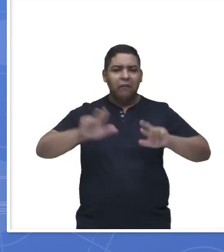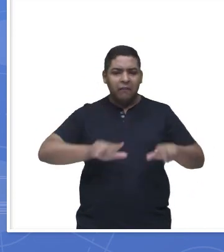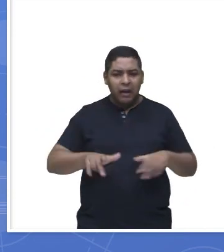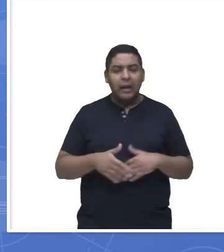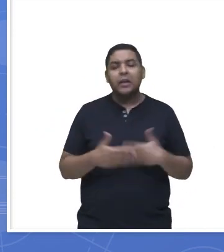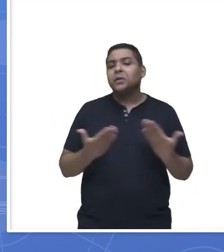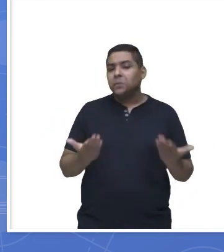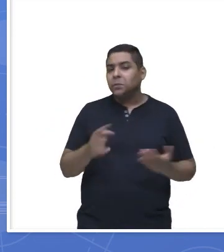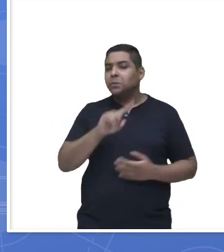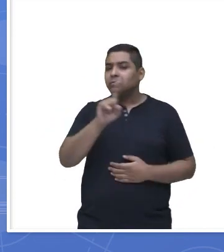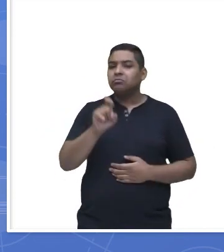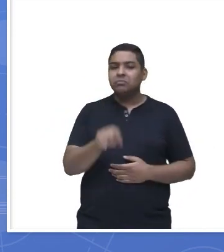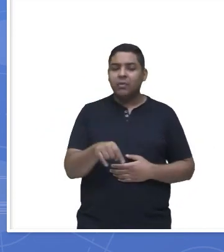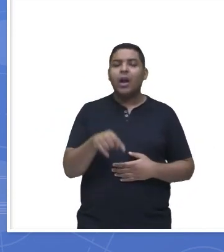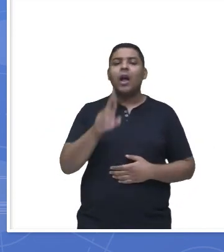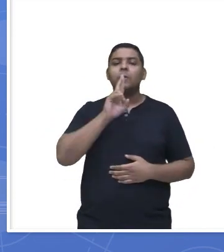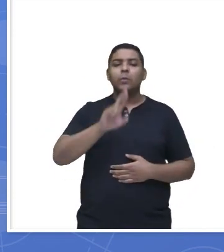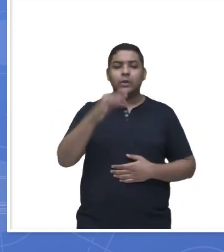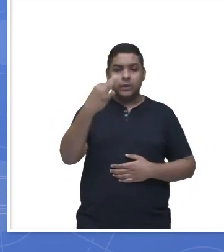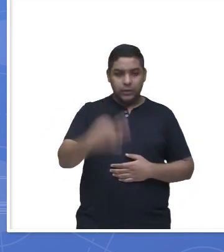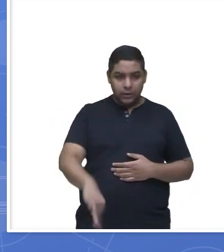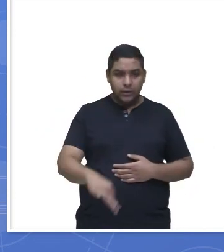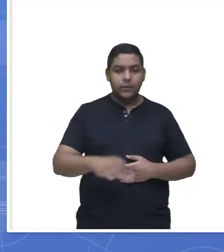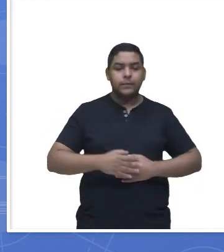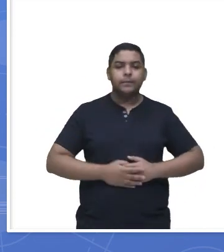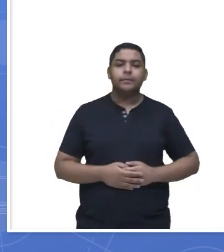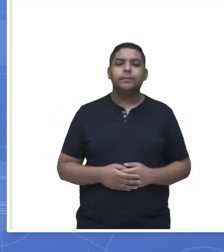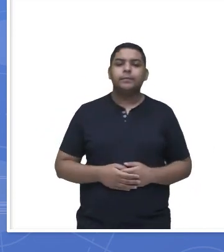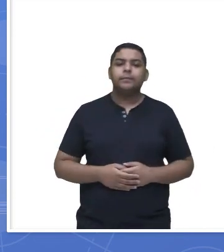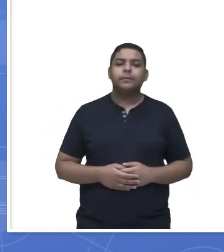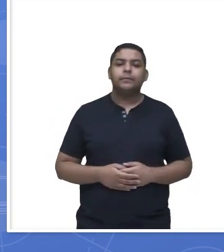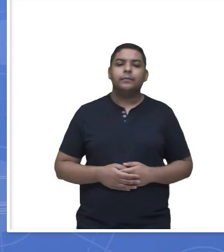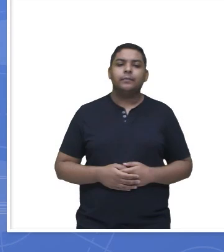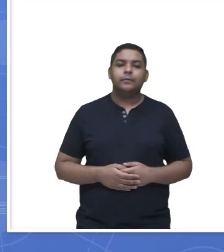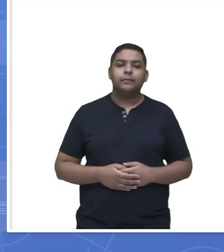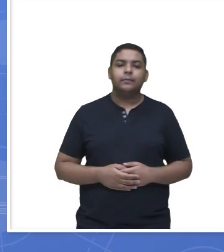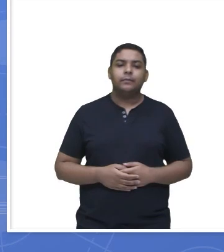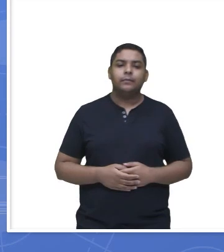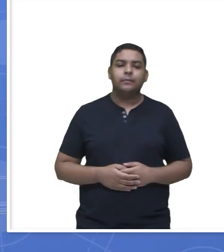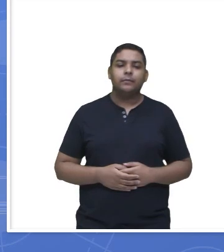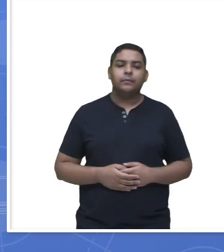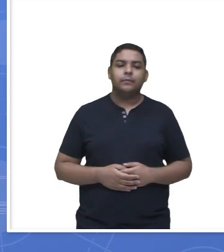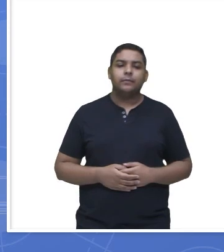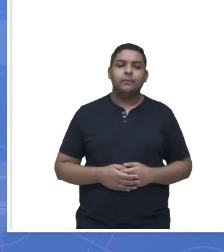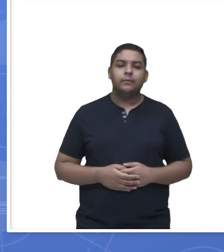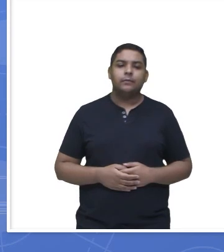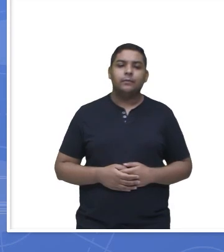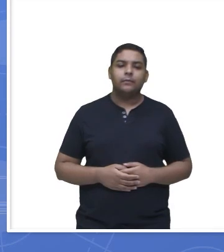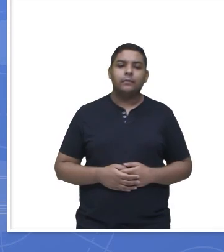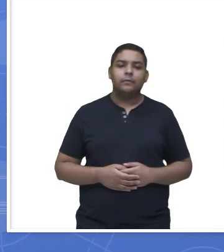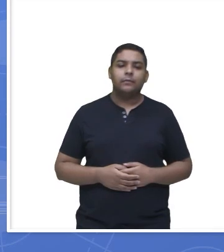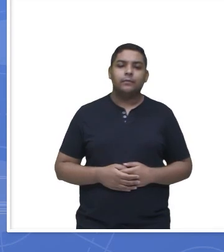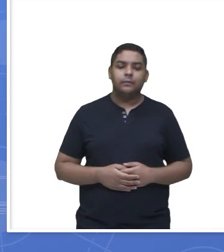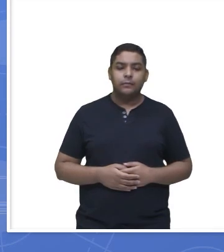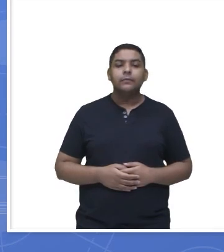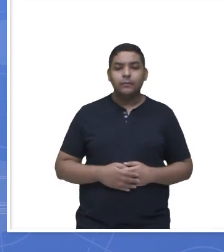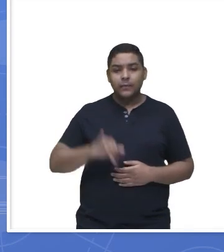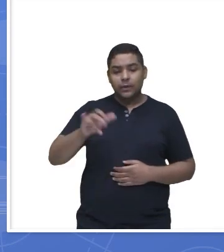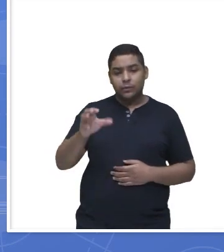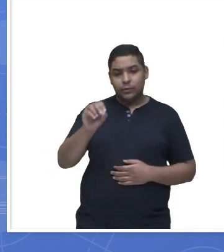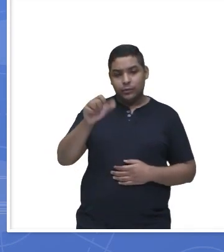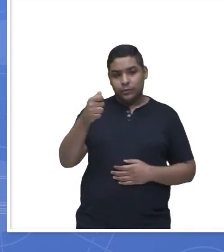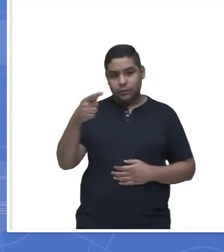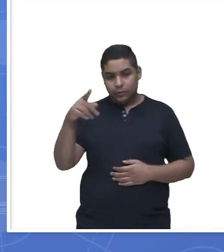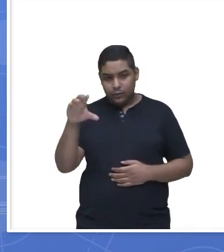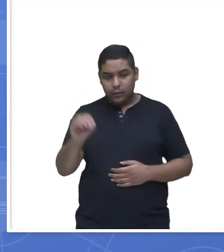resposta correta? Novamente, lembra, nós temos aqui o João Vitor dizendo que é a letra D, né?